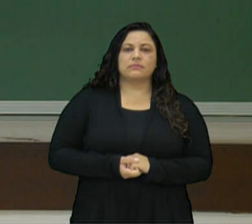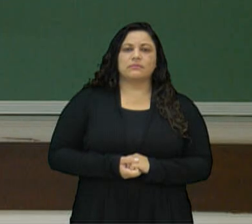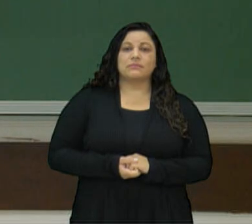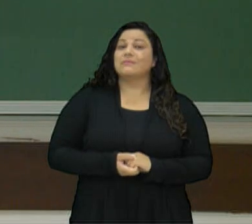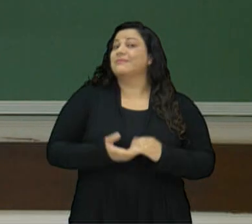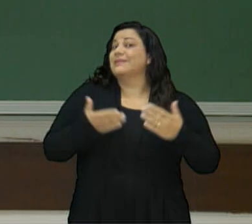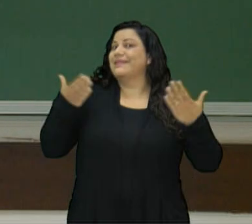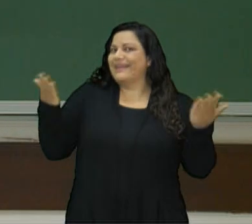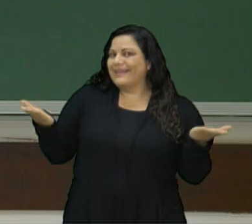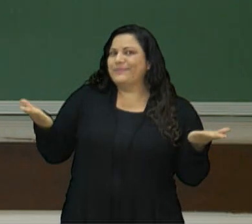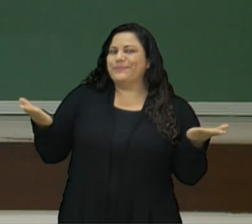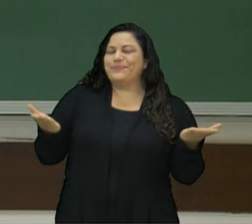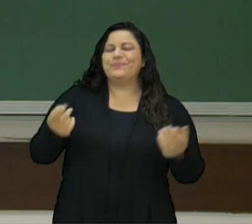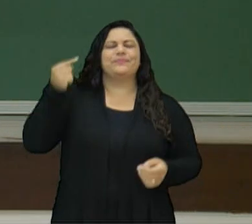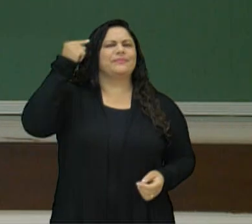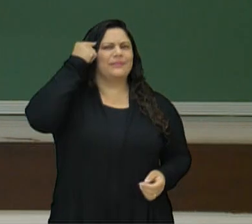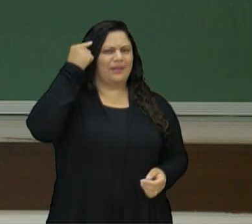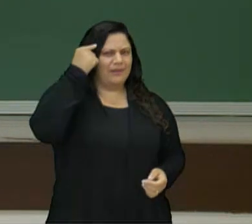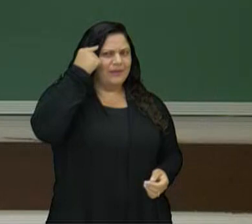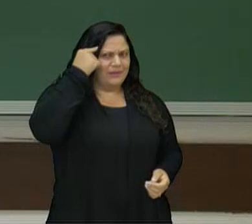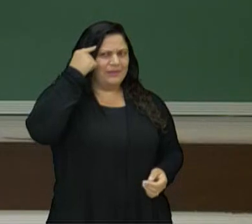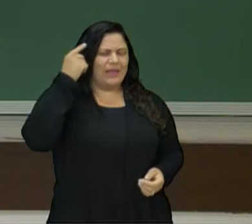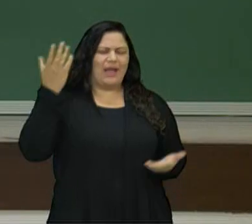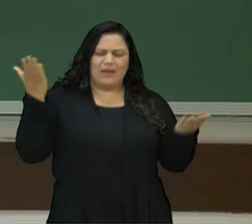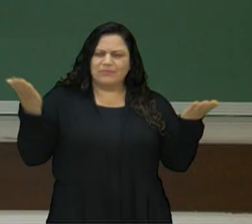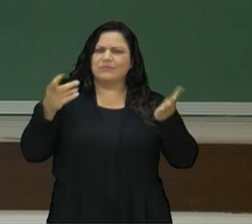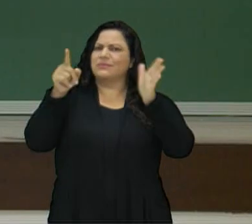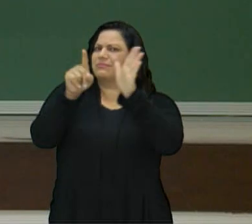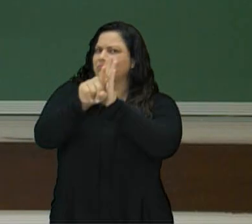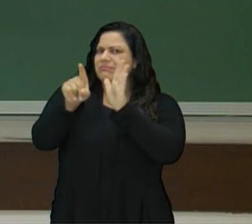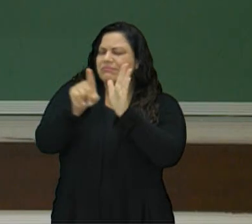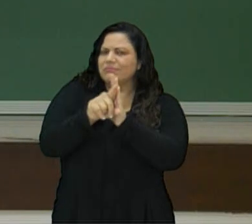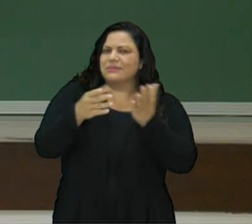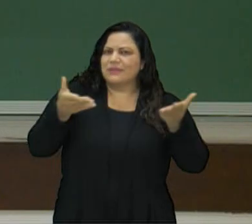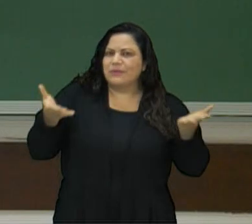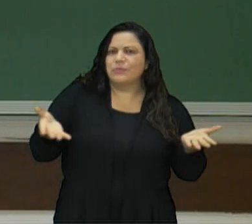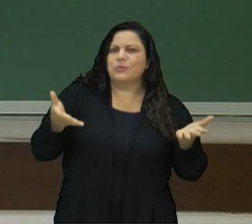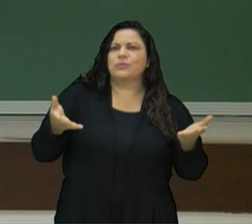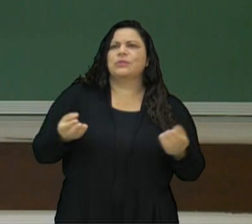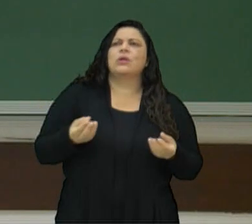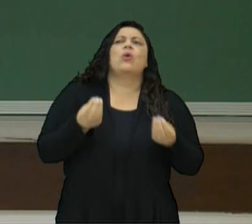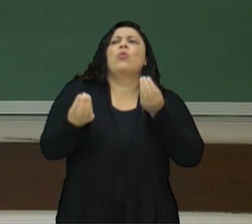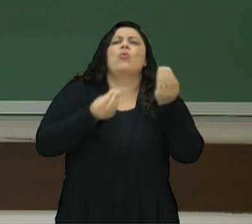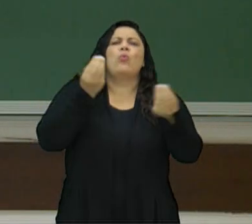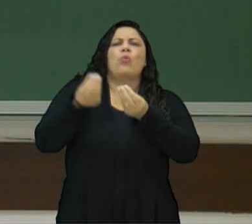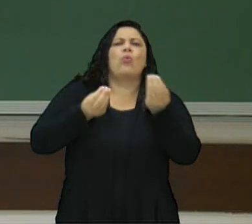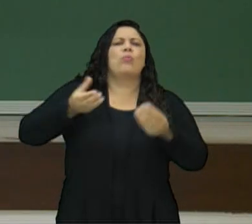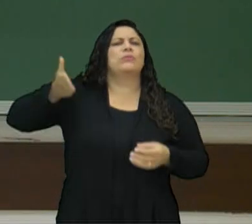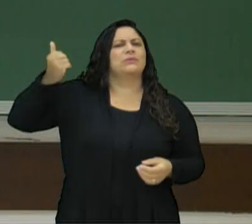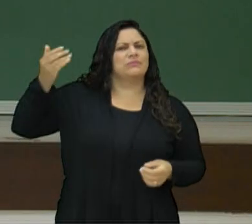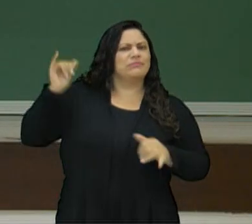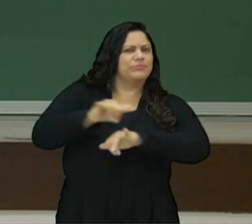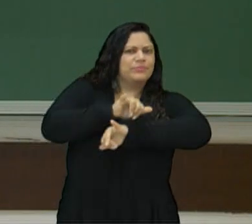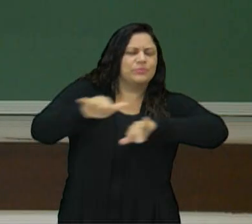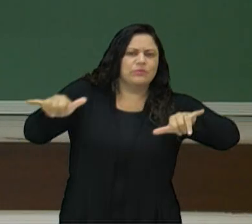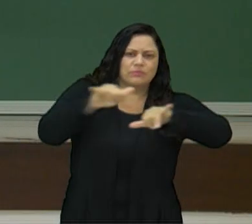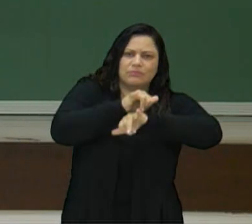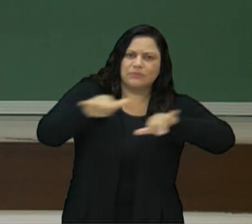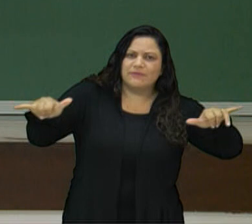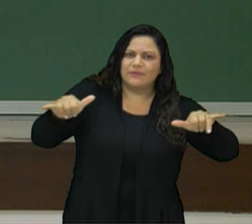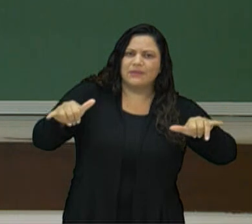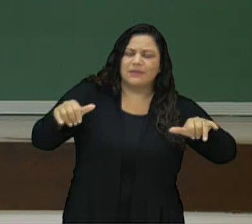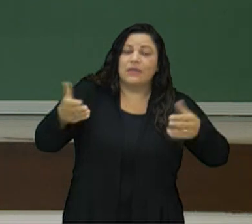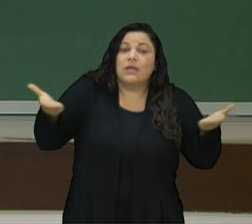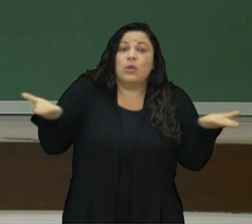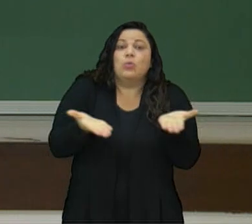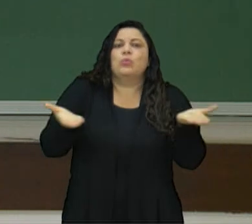E aí, pessoal, pensaram um pouquinho a respeito dessa questão das publicações que eram feitas antigamente, de como elas são feitas hoje,